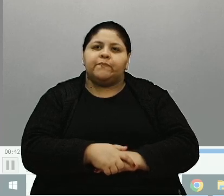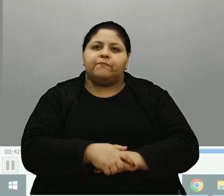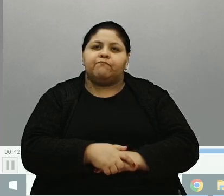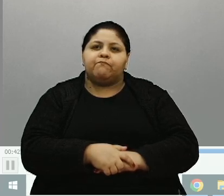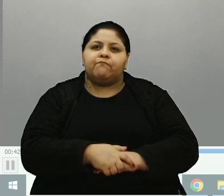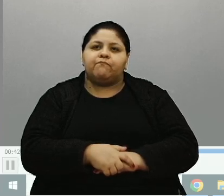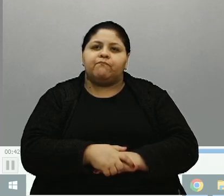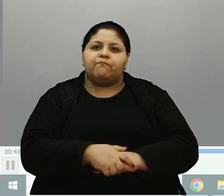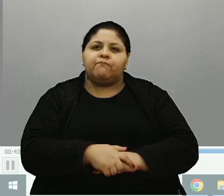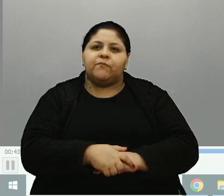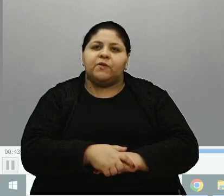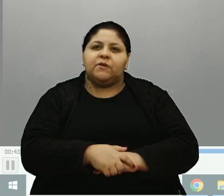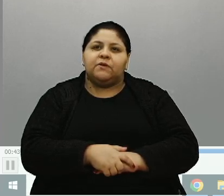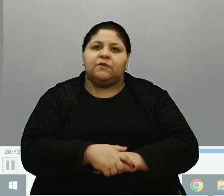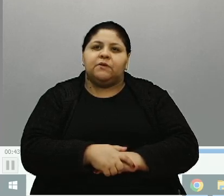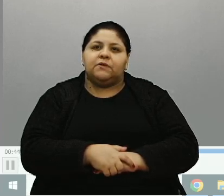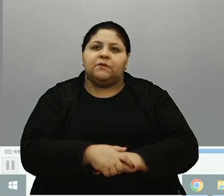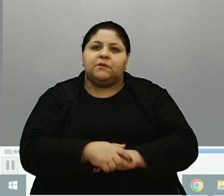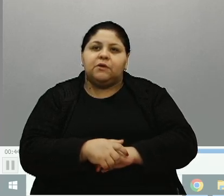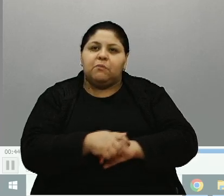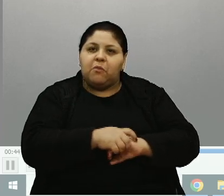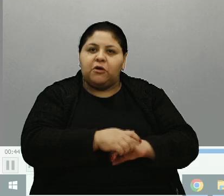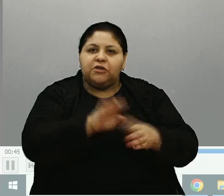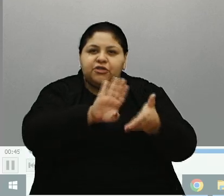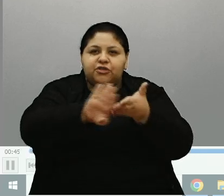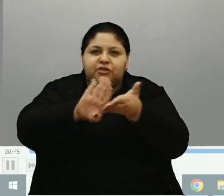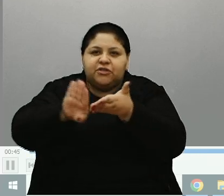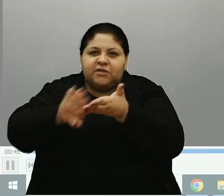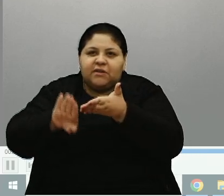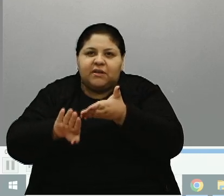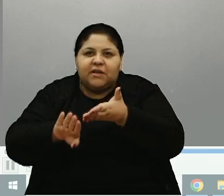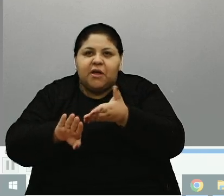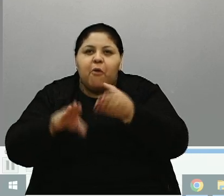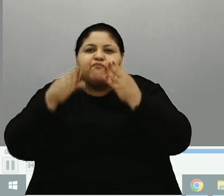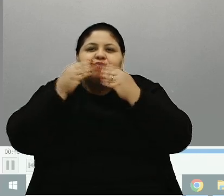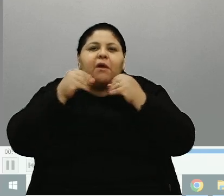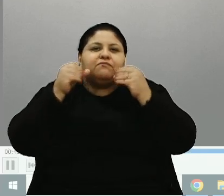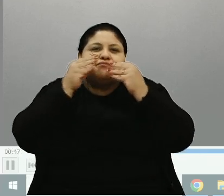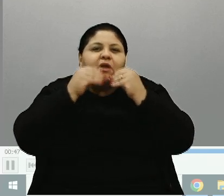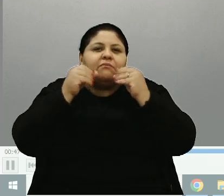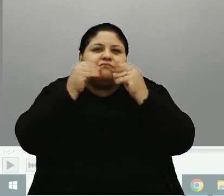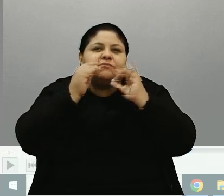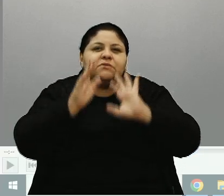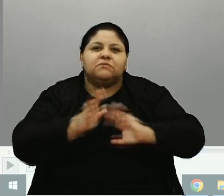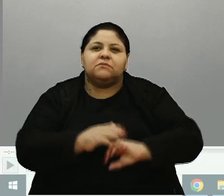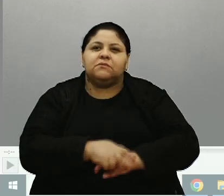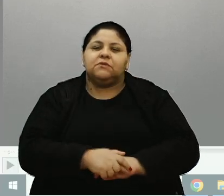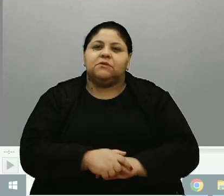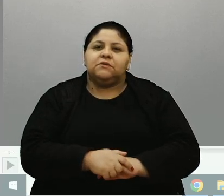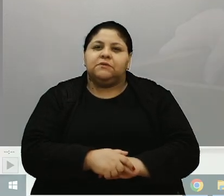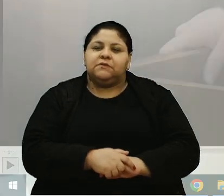ele tá cortando com a colher. Tu pode tirar a tua chapa, tu pode comer sem dente esse. Que troço bom, cara.